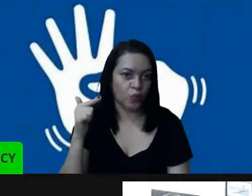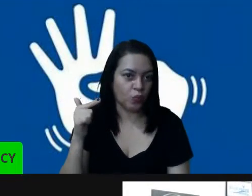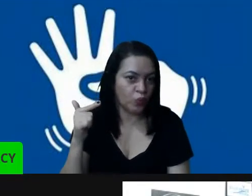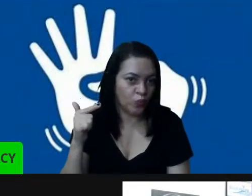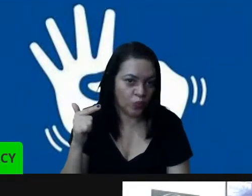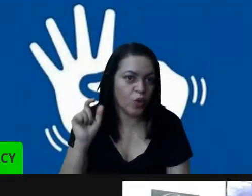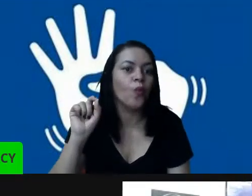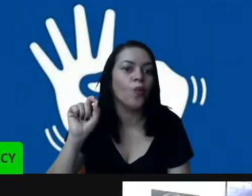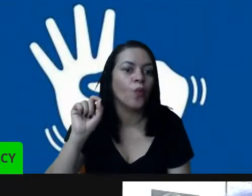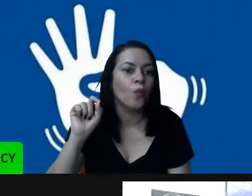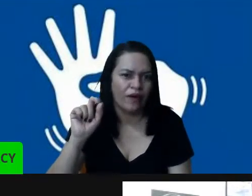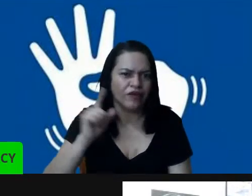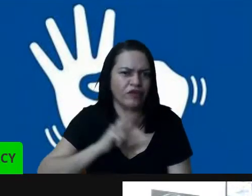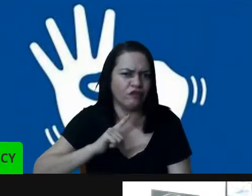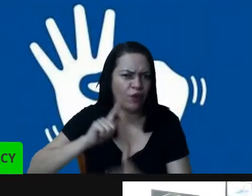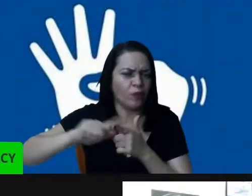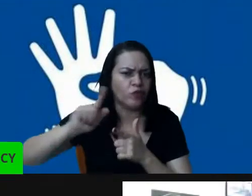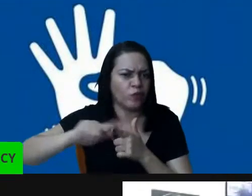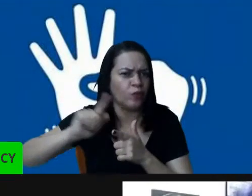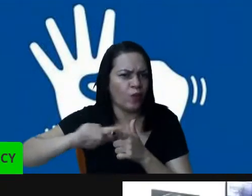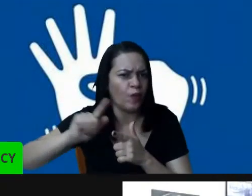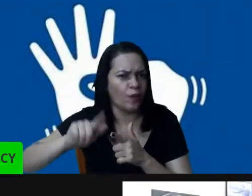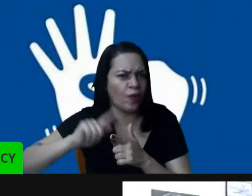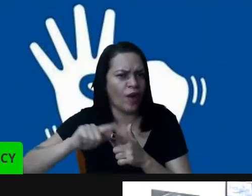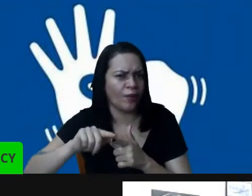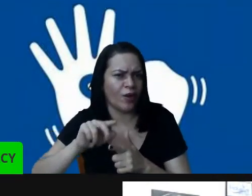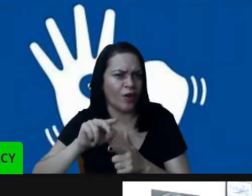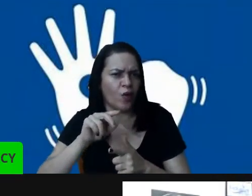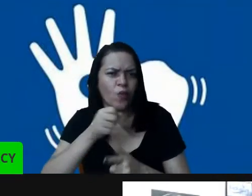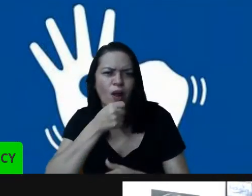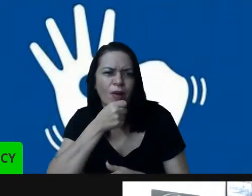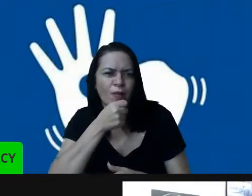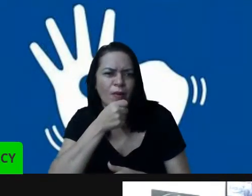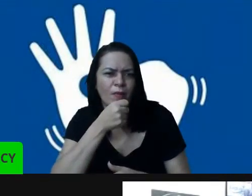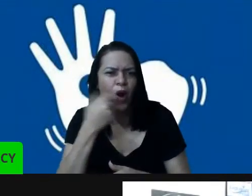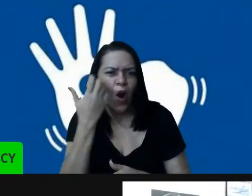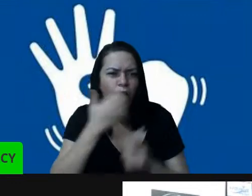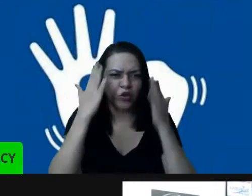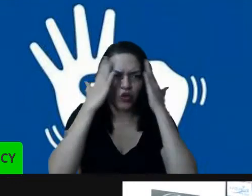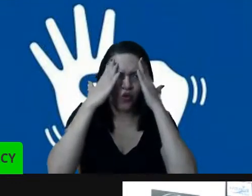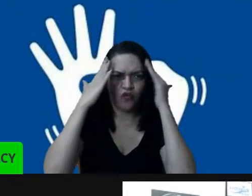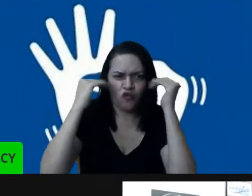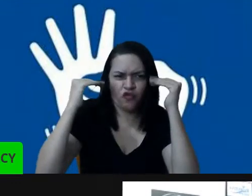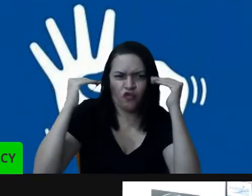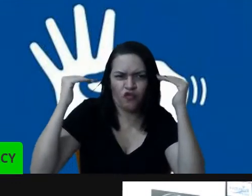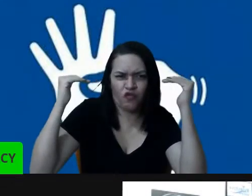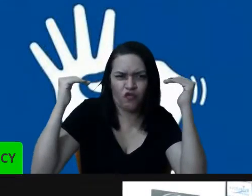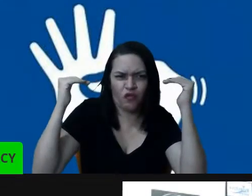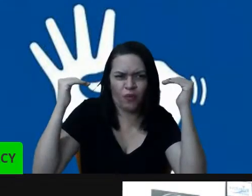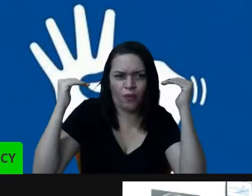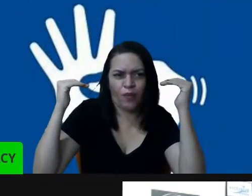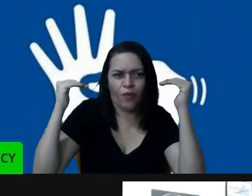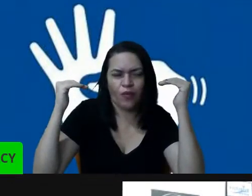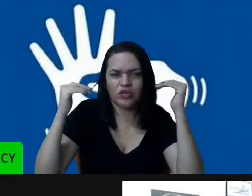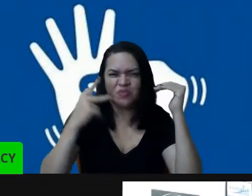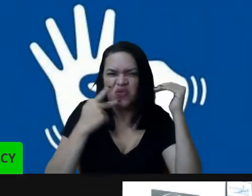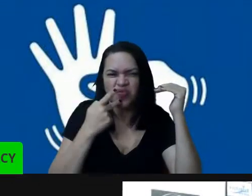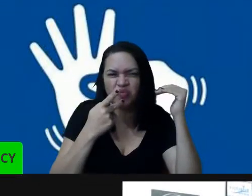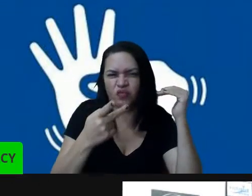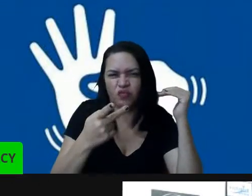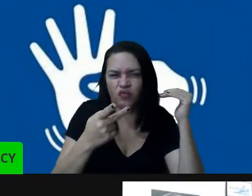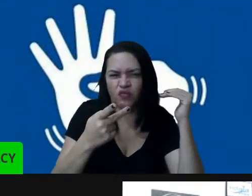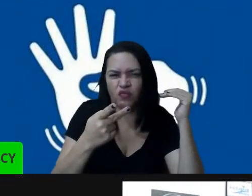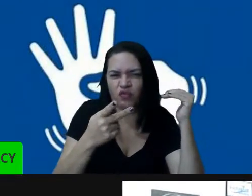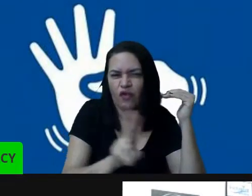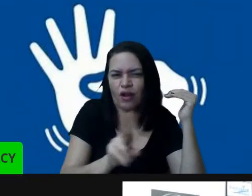aí, não vamos tocar no nome dele, e não vamos dar ibope a ele. Mas ele está respondendo por não aceitar